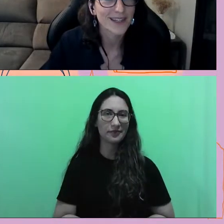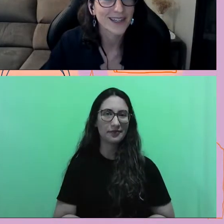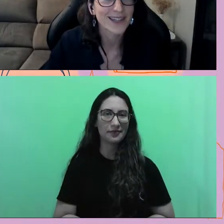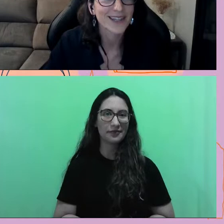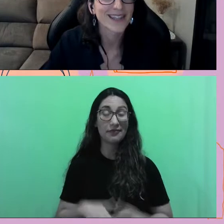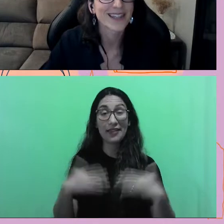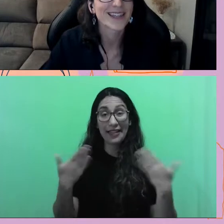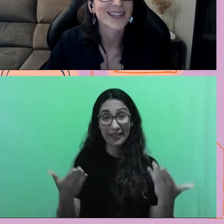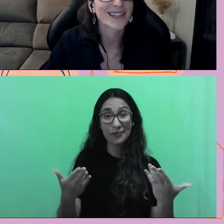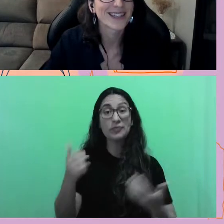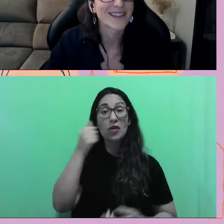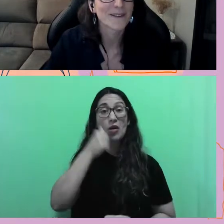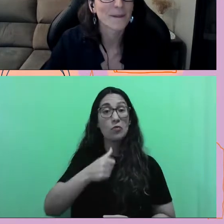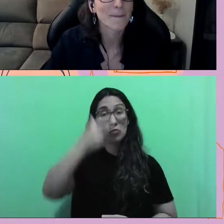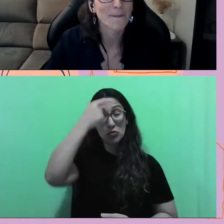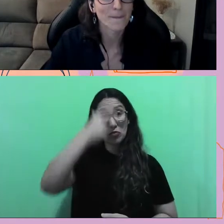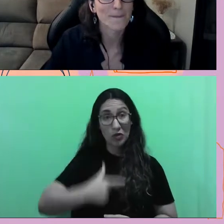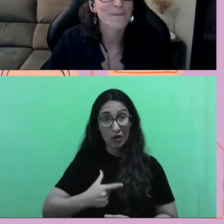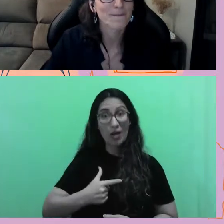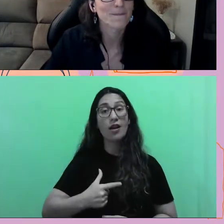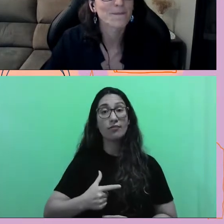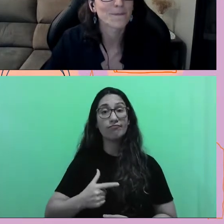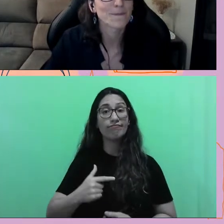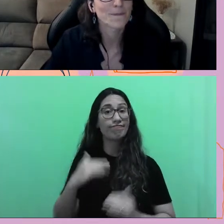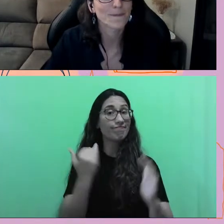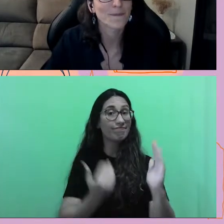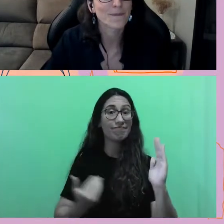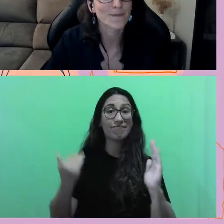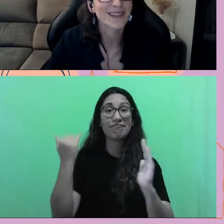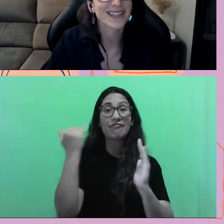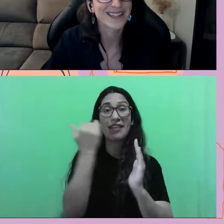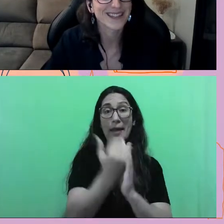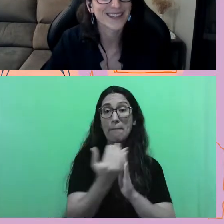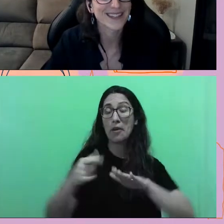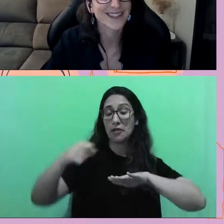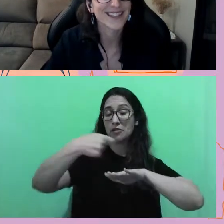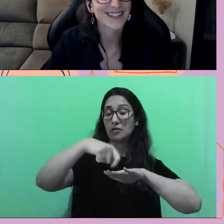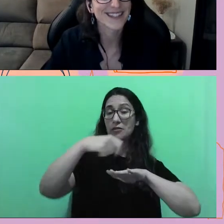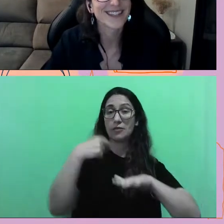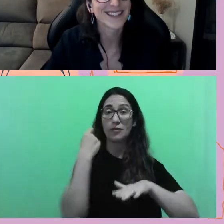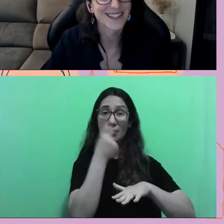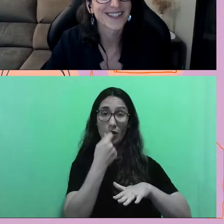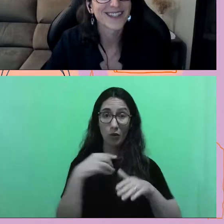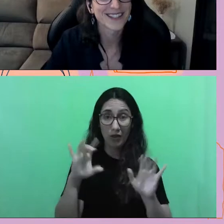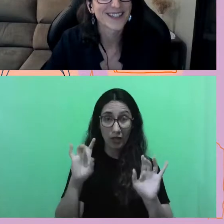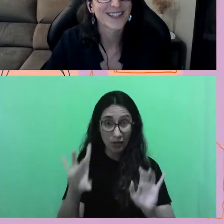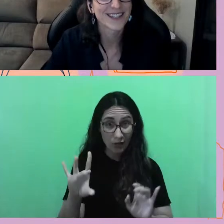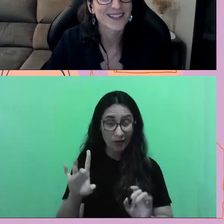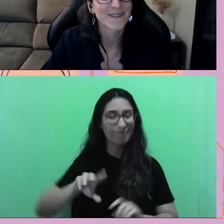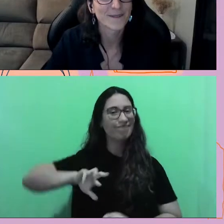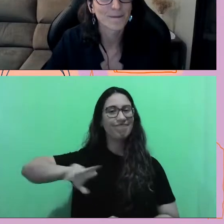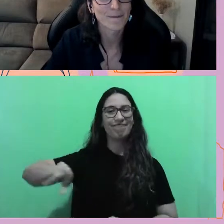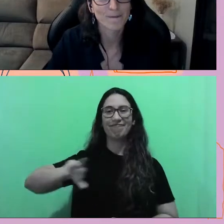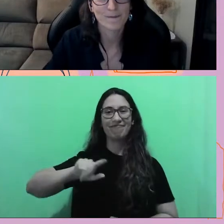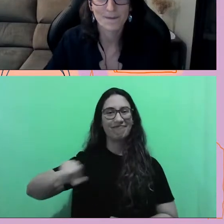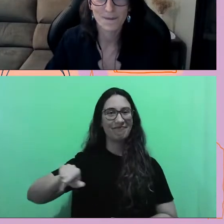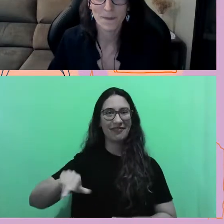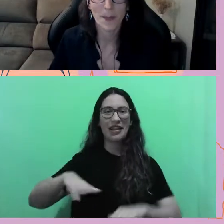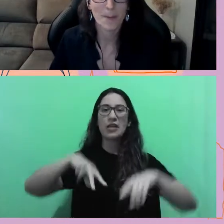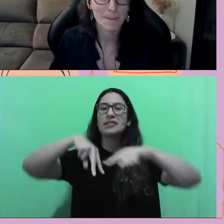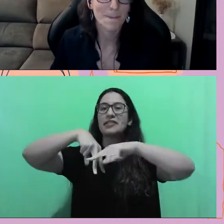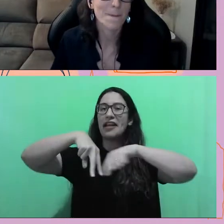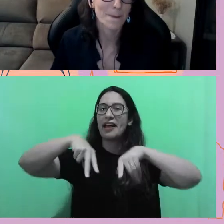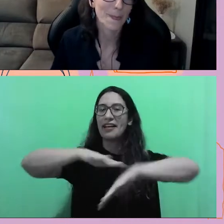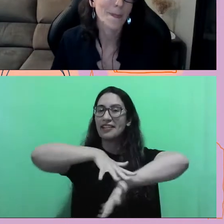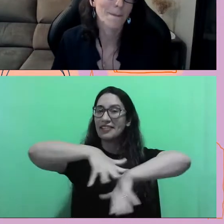Bem, mulher, ser mulher vai muito além de só pintar unha, passar batom, maquiagem, né? É usar saia,